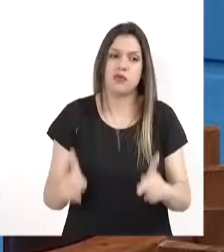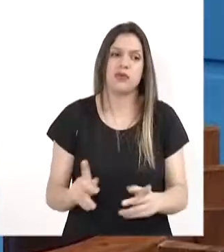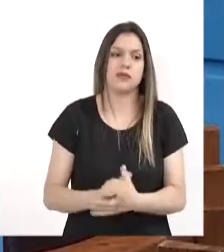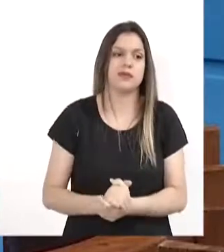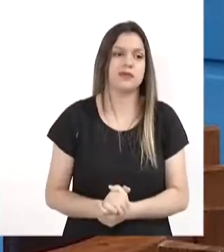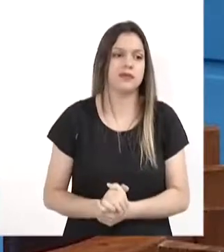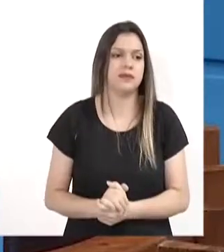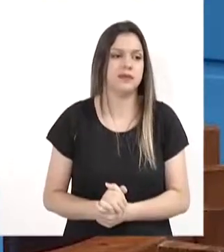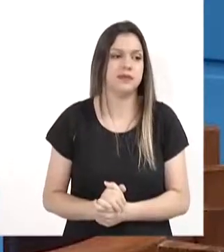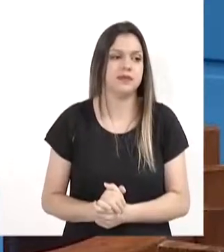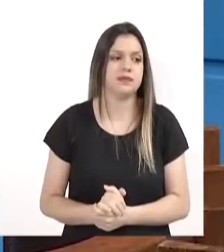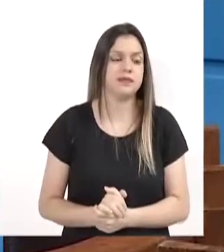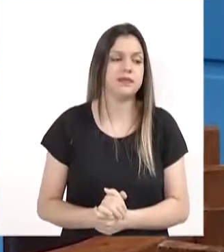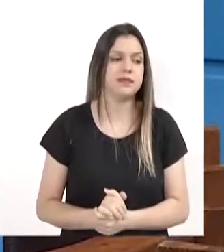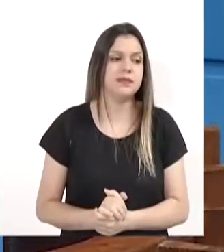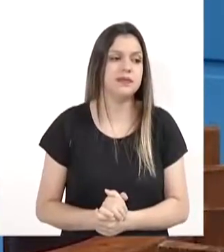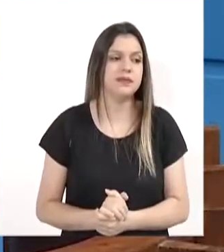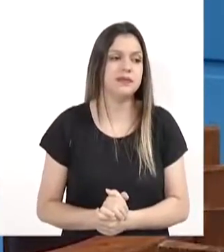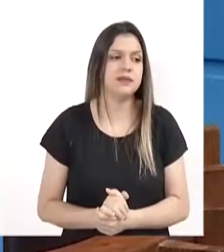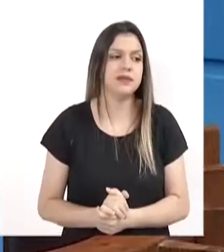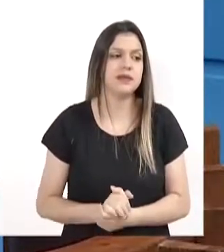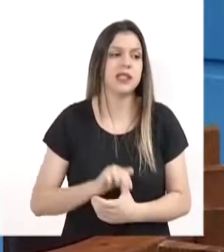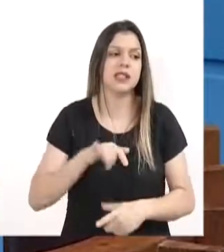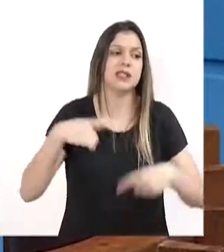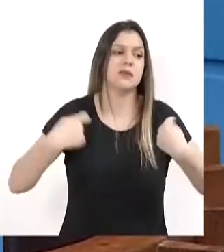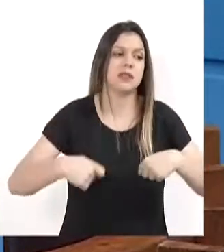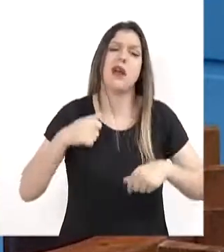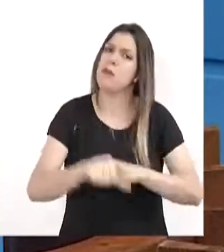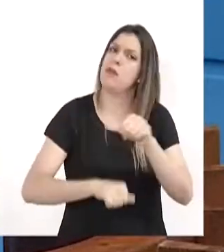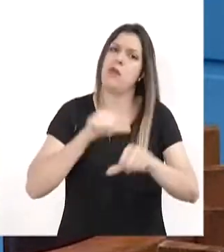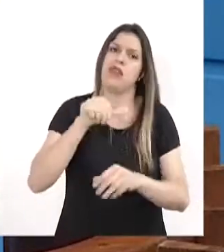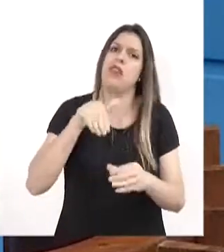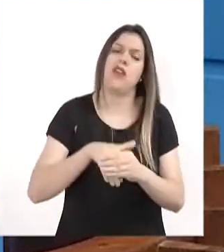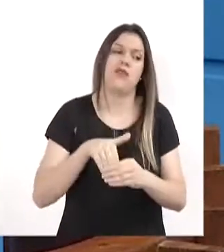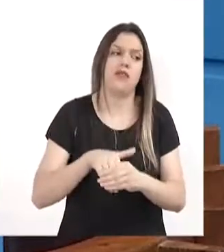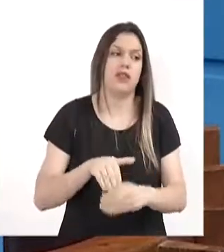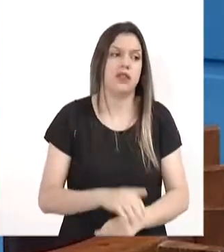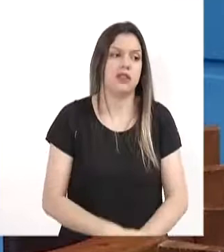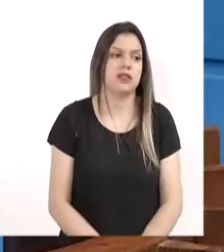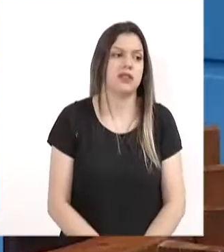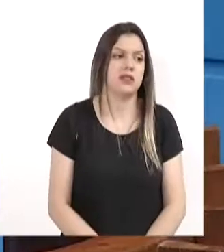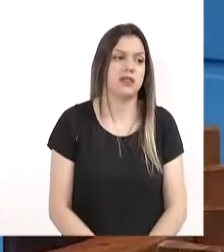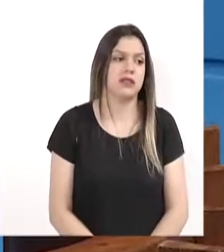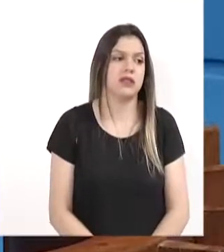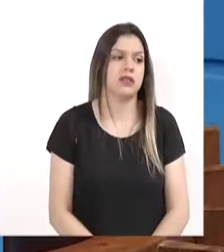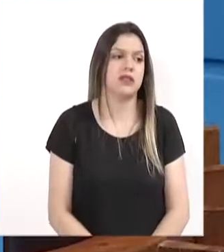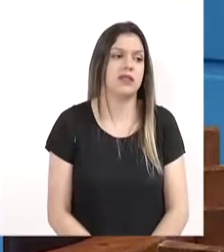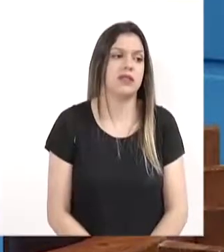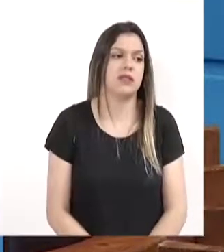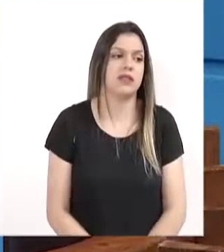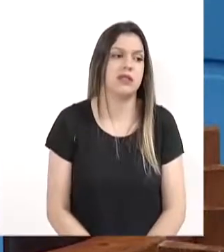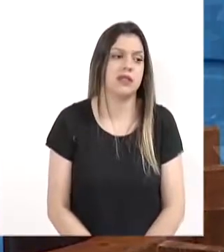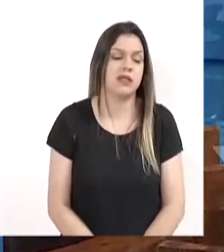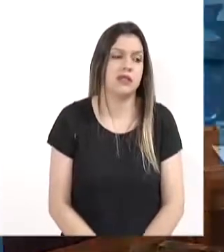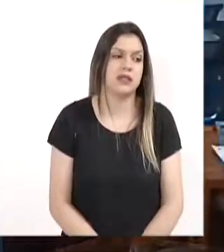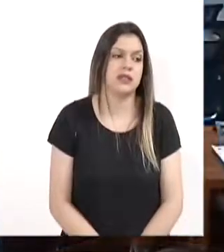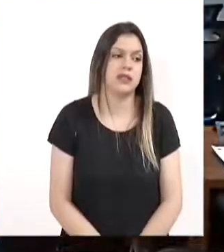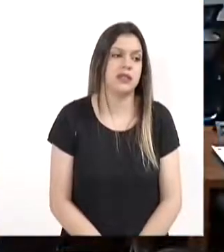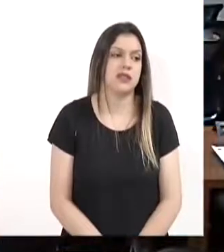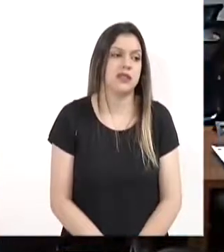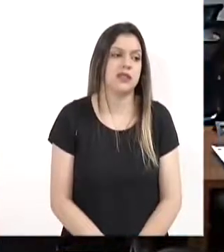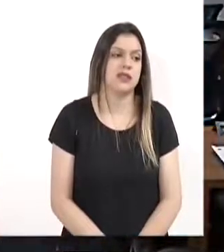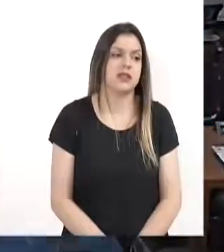Lídio Lopes for preciso mudar um voto. Se há clima para considerar que o que